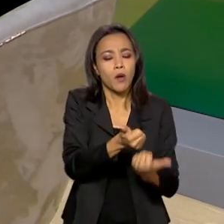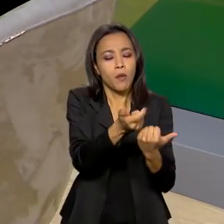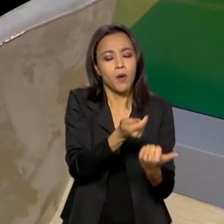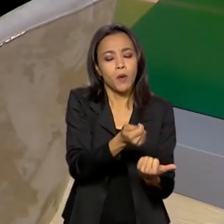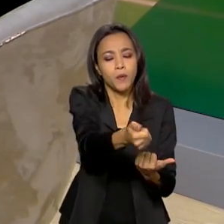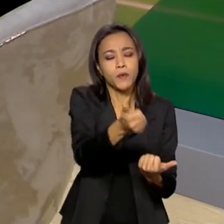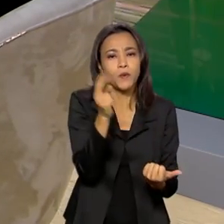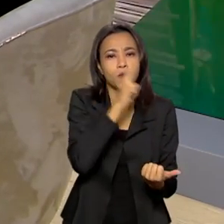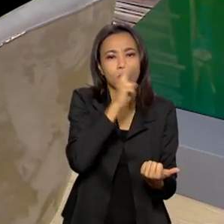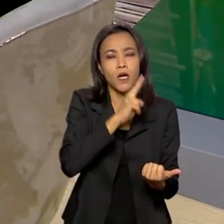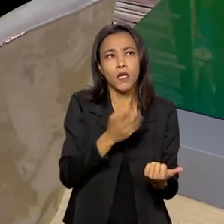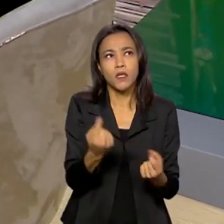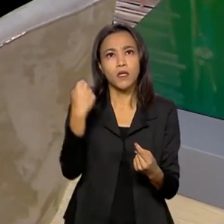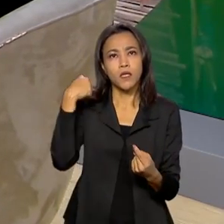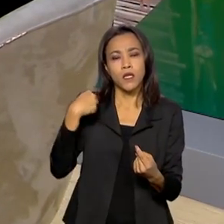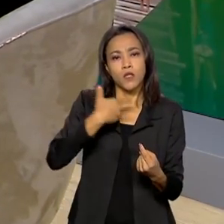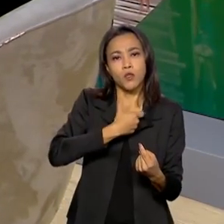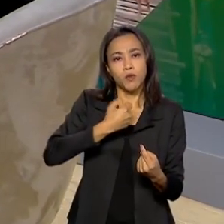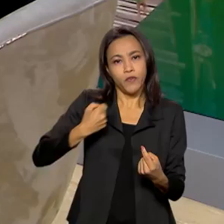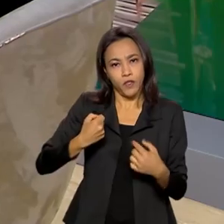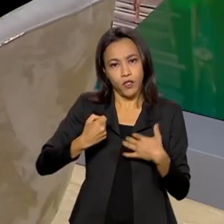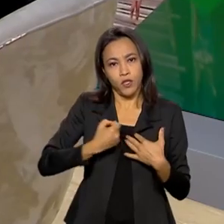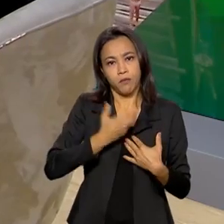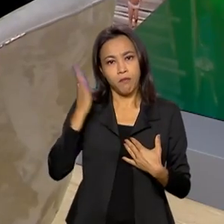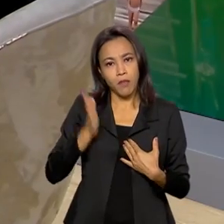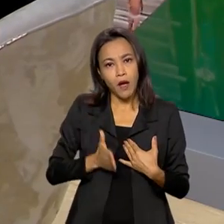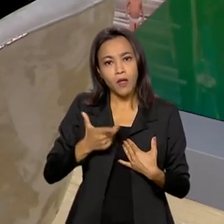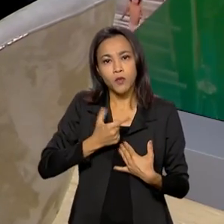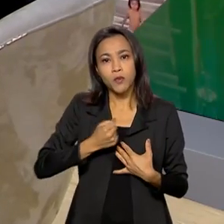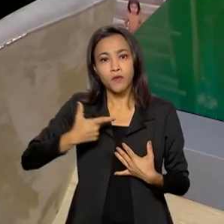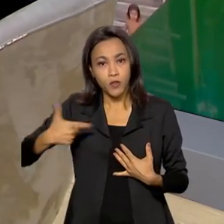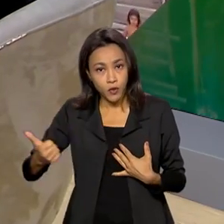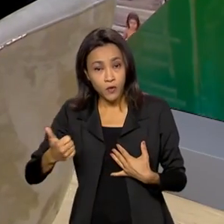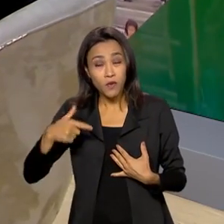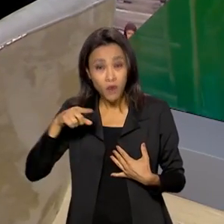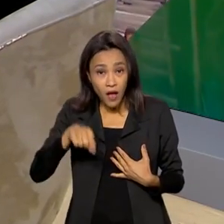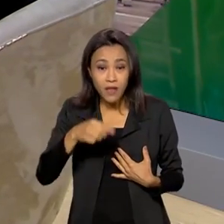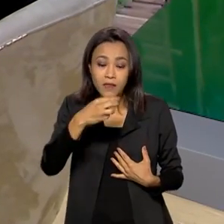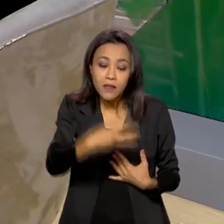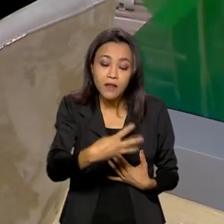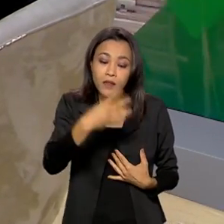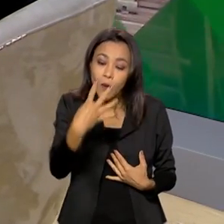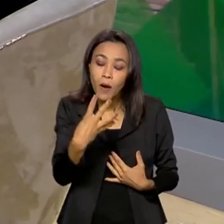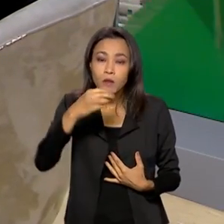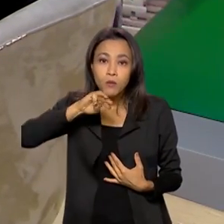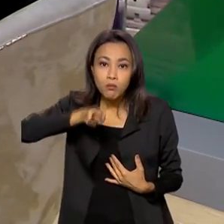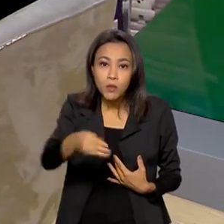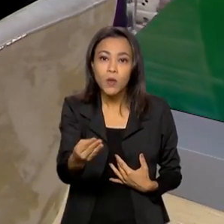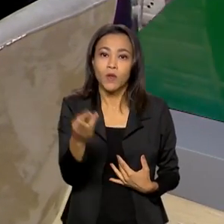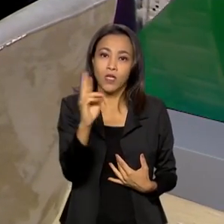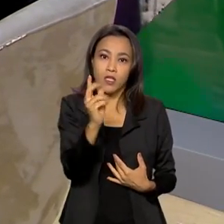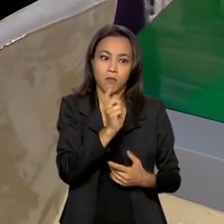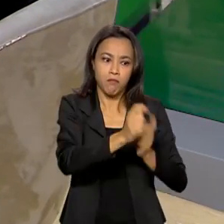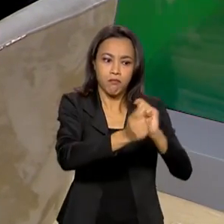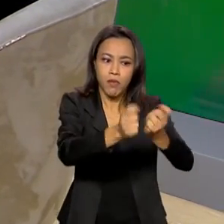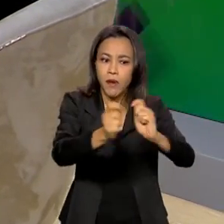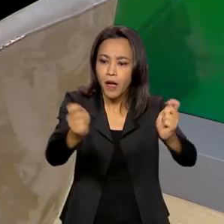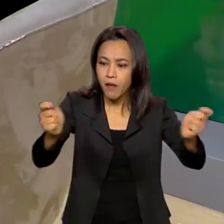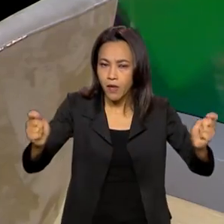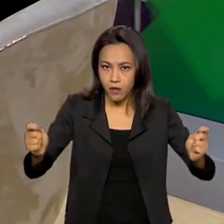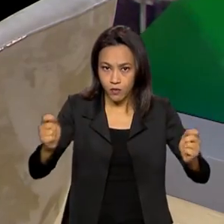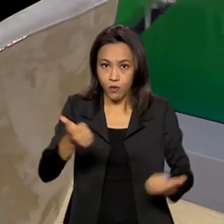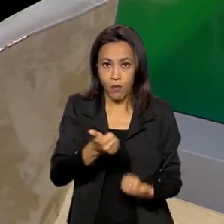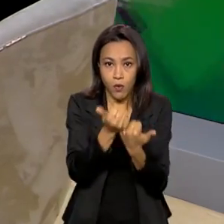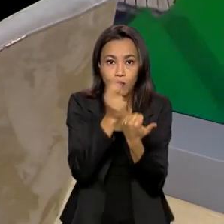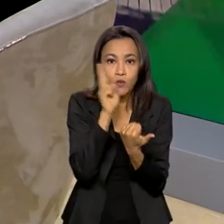2020 e 2021 foram R 354 bilhões de reais de pagamentos do do auxílio emergencial O